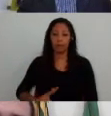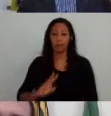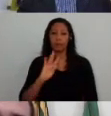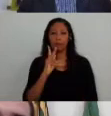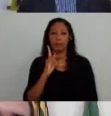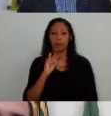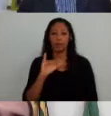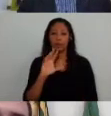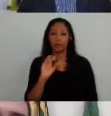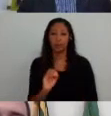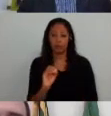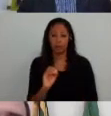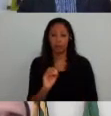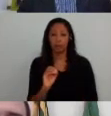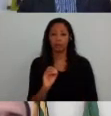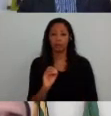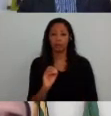Fernandes.